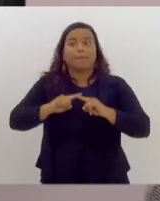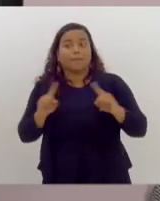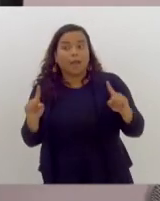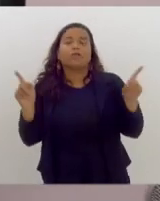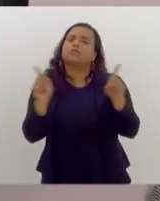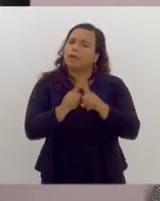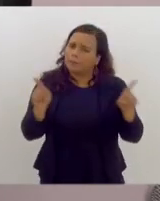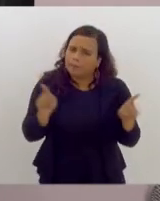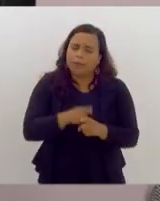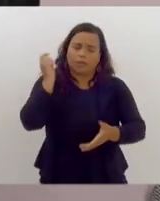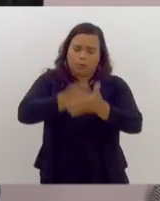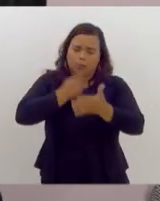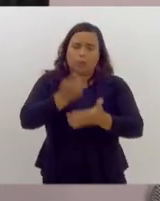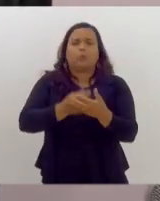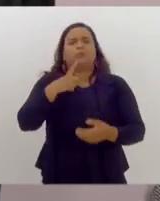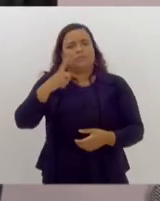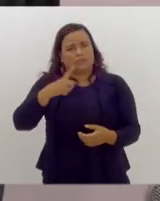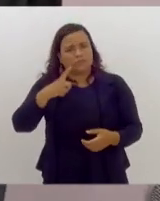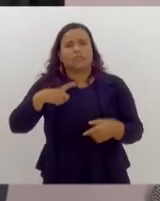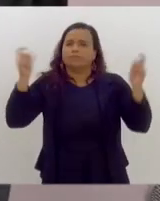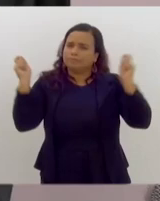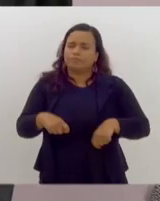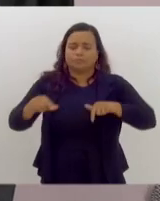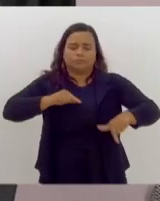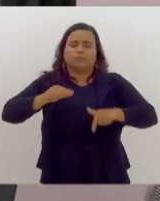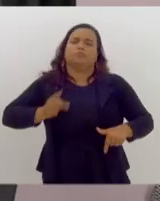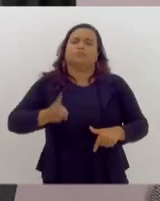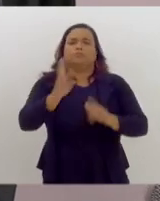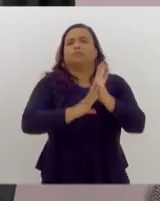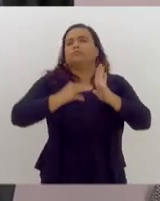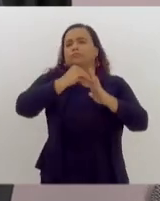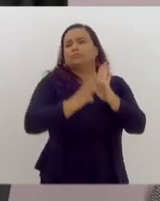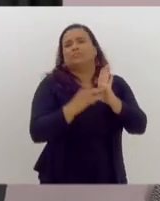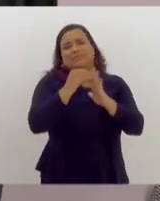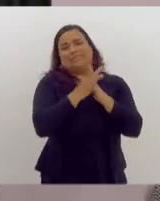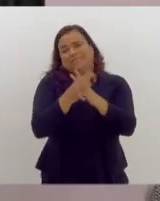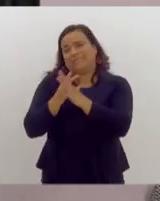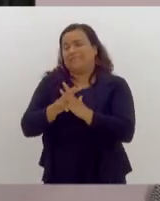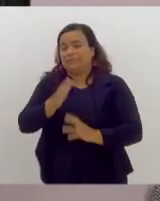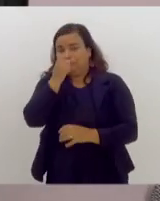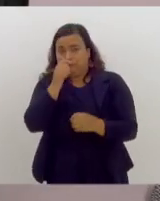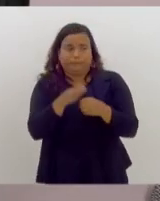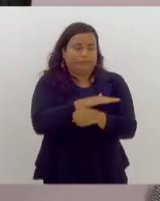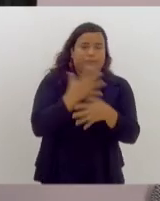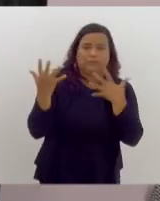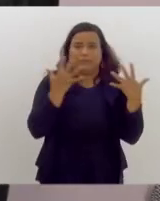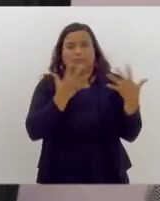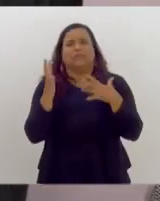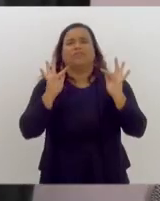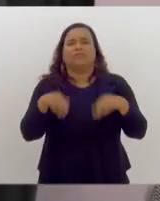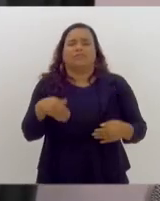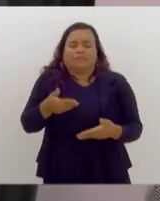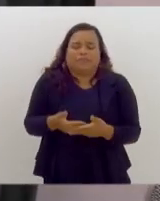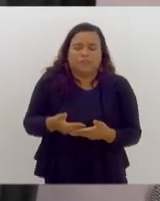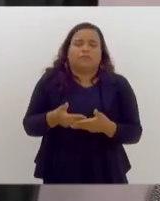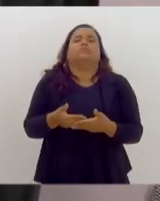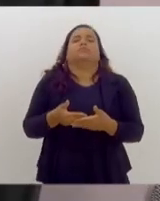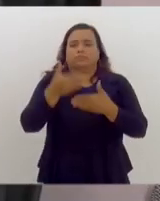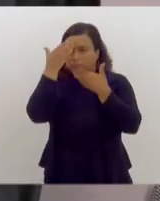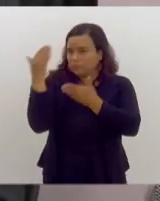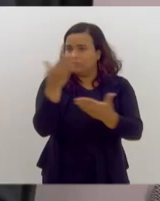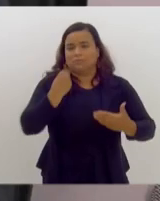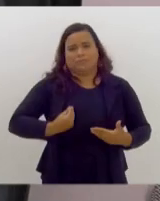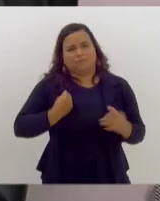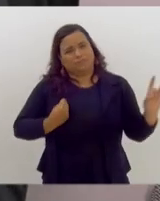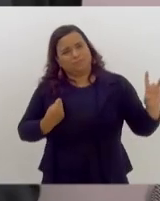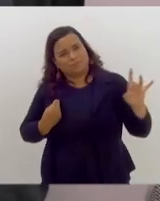também lutando para que a gente tenha capacidade de continuar trabalhando nesse calendário já tão apertado de final do ano. Então, agradeço muitíssimo a presença